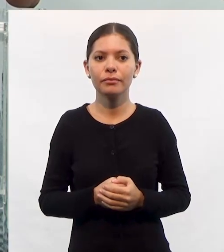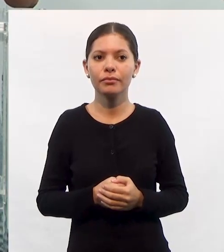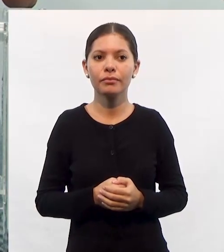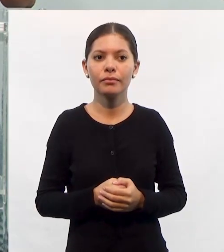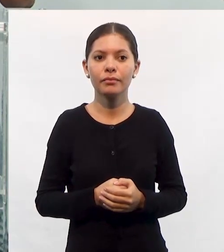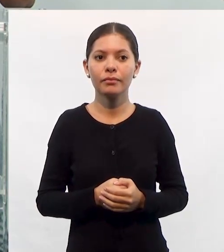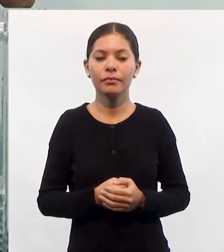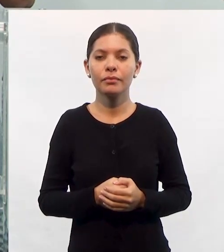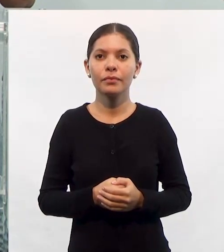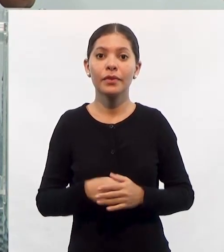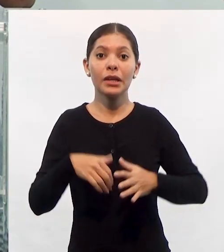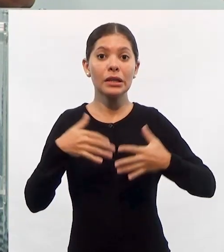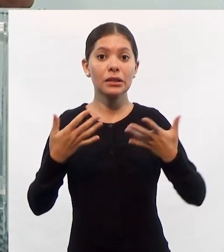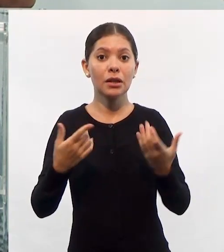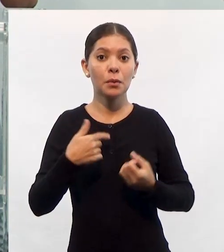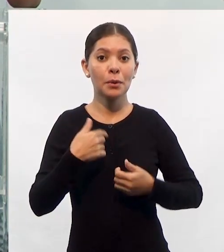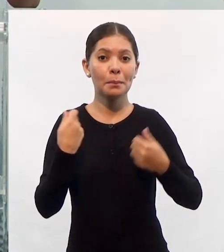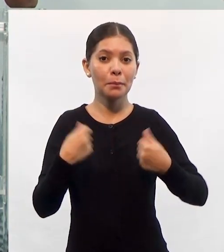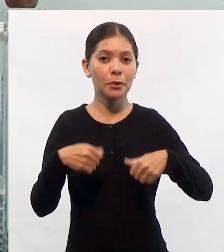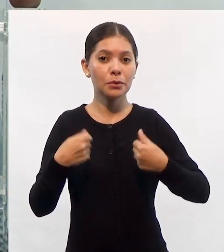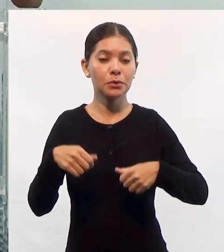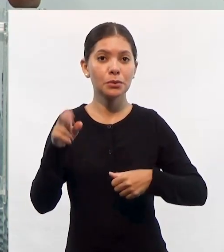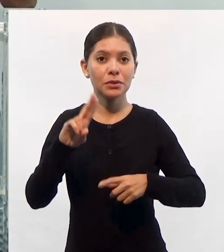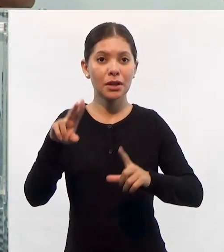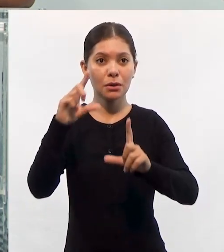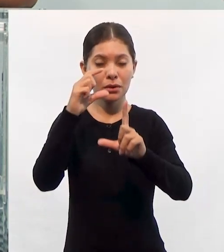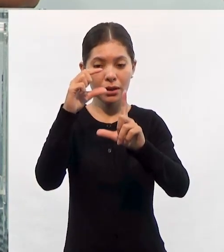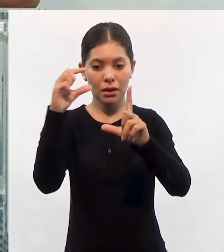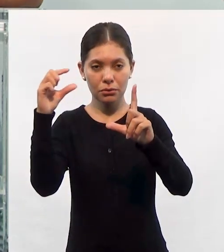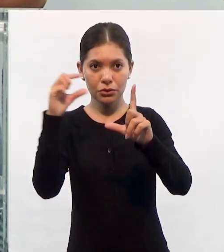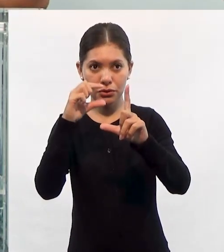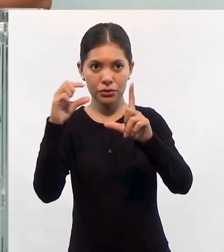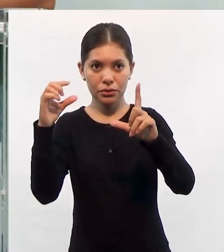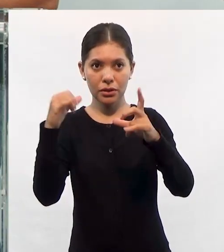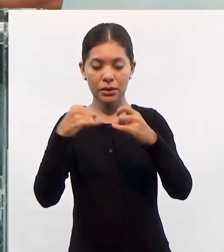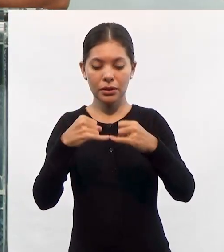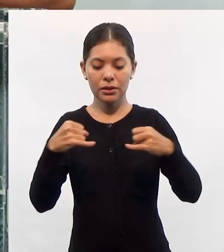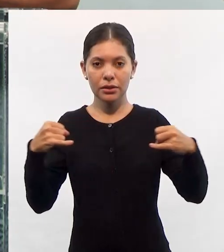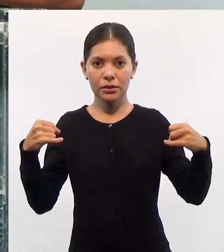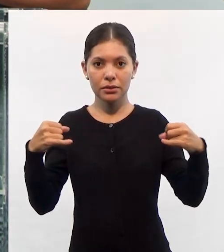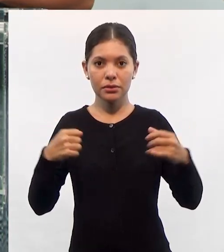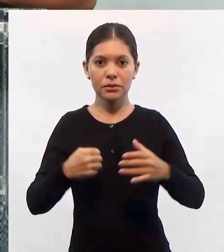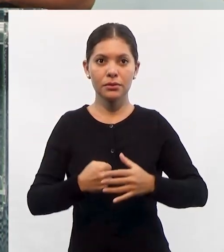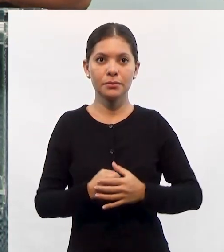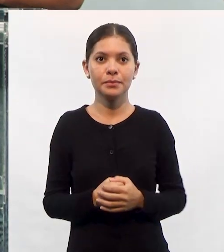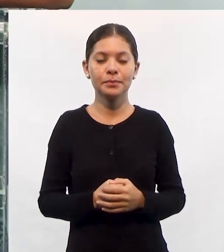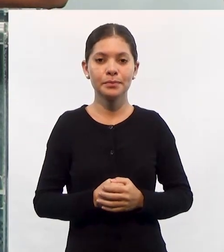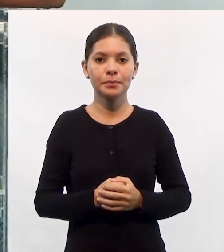caso, eu posso utilizar esse layout de produção em linha.